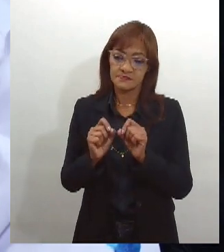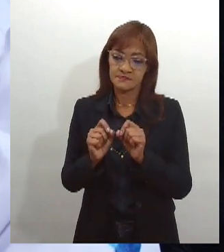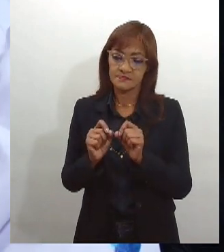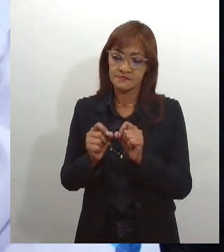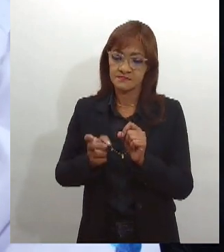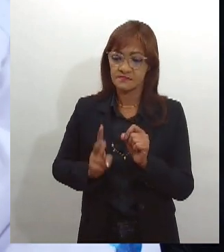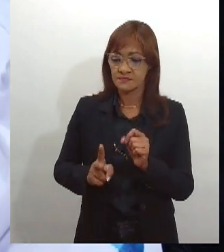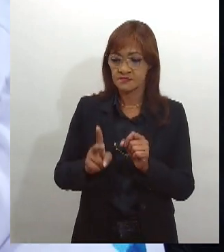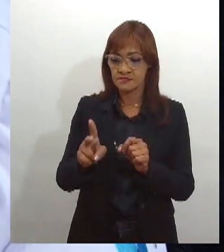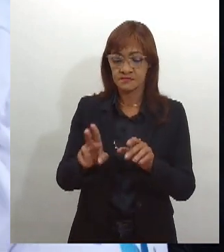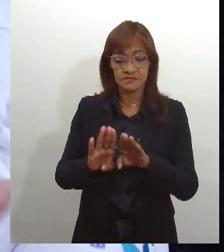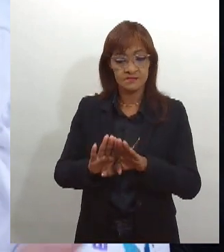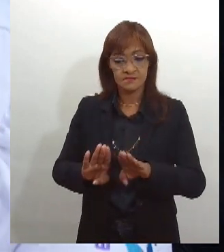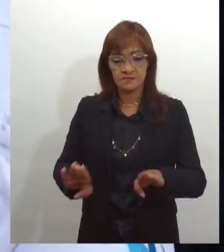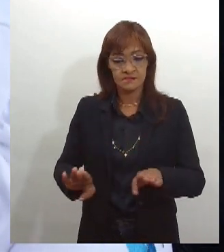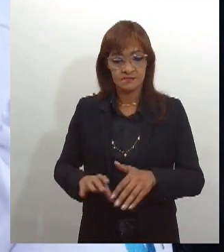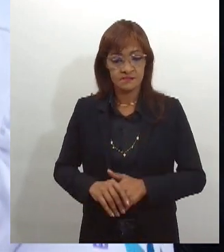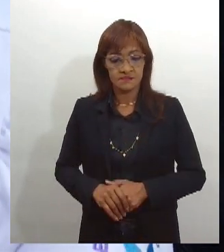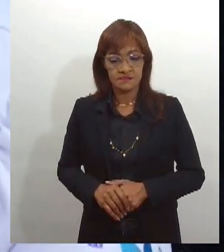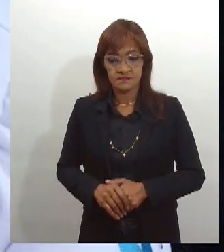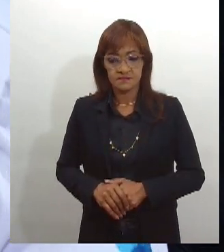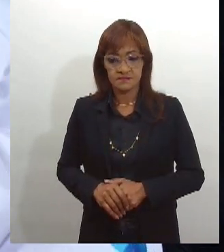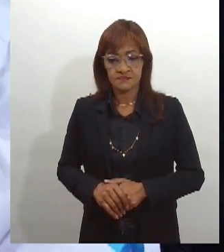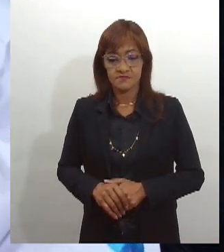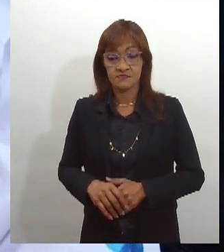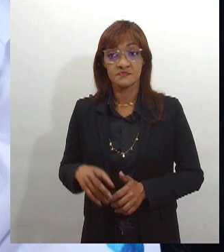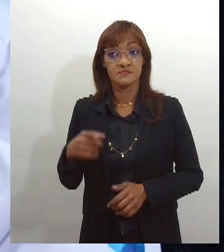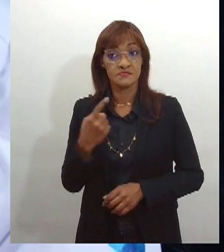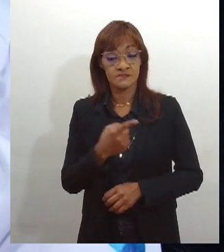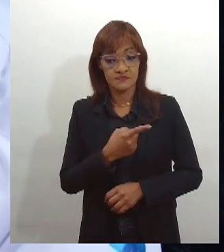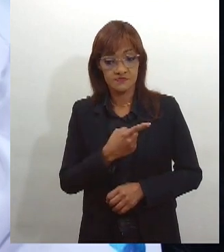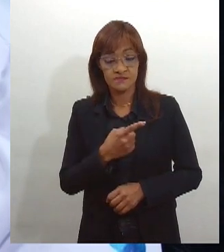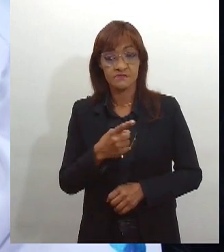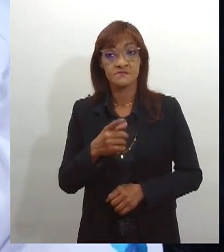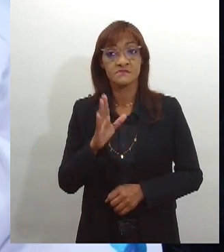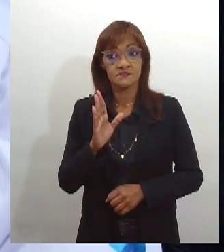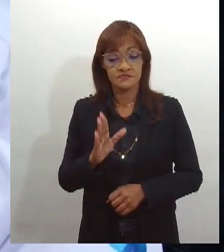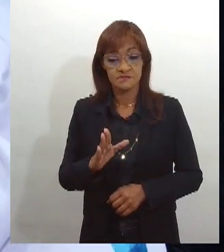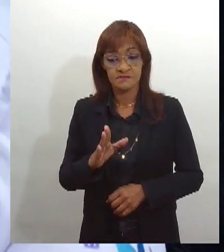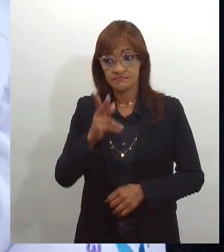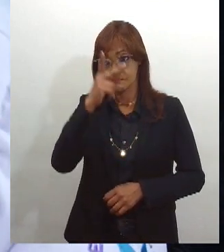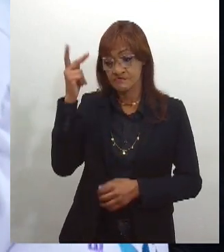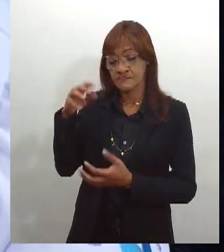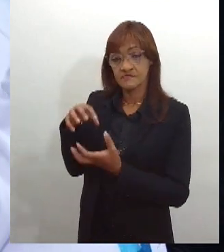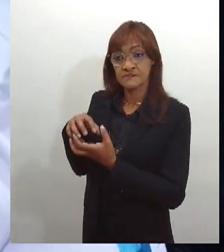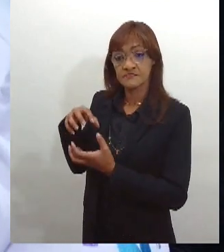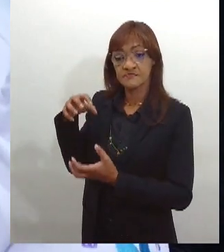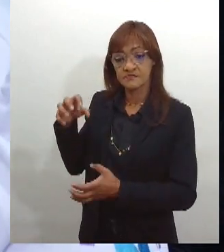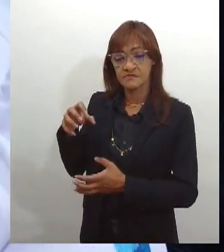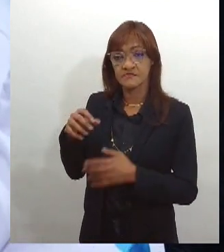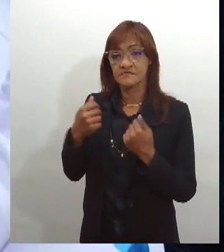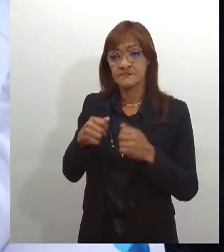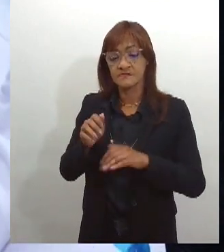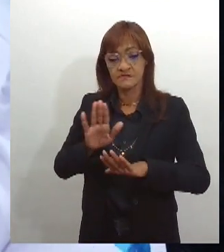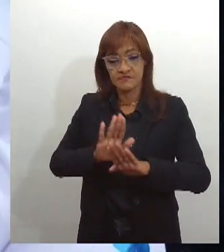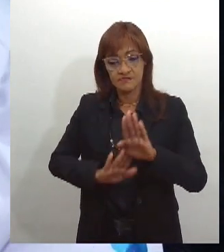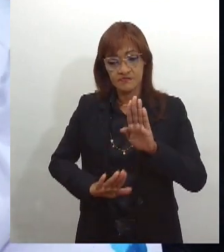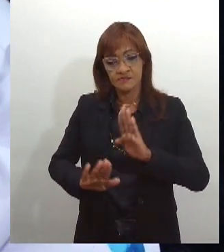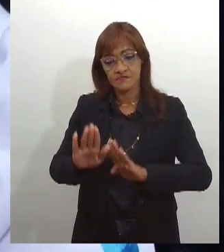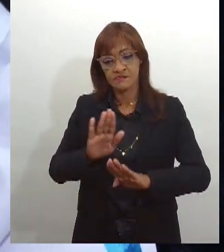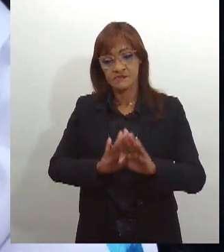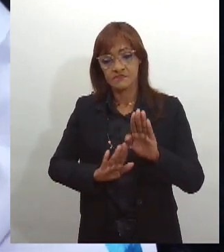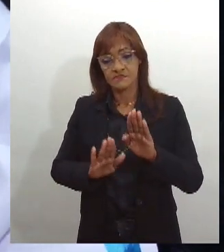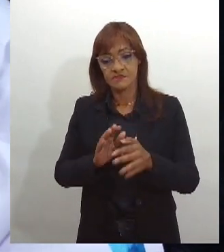forma? Nós vamos ter muitas pessoas idosas e poucas pessoas para prestar cuidados, poucas pessoas, inclusive, para prover